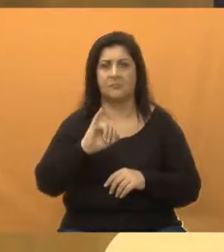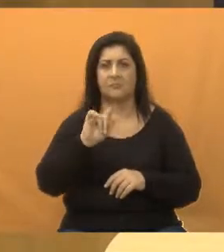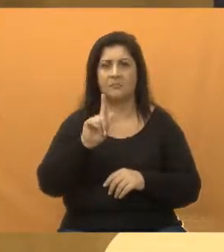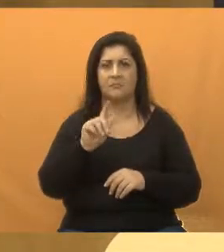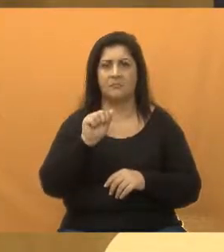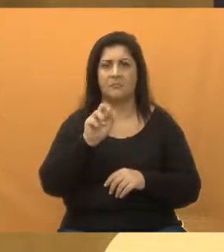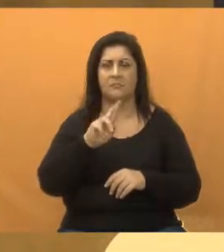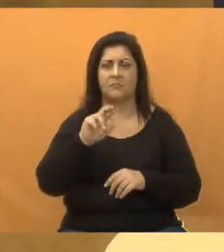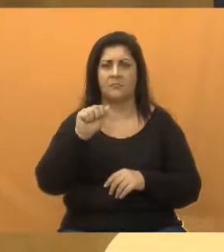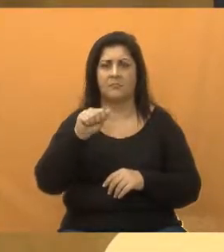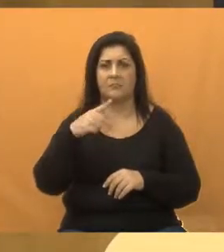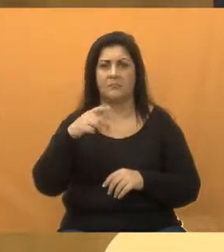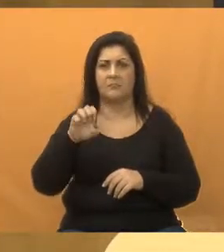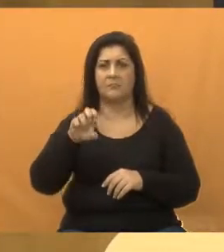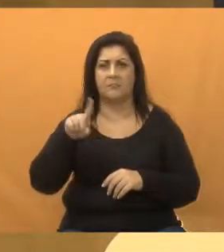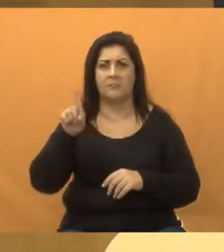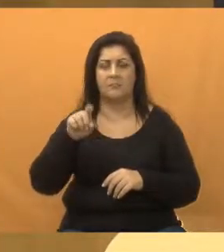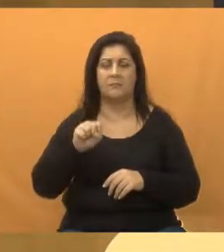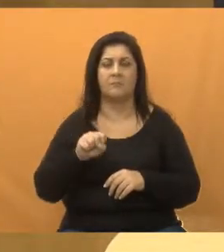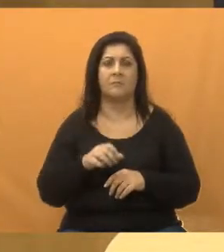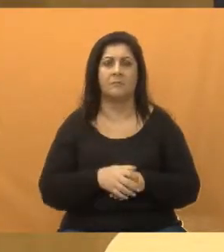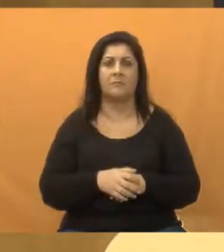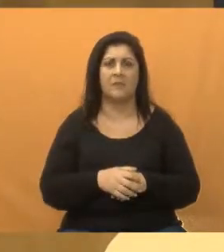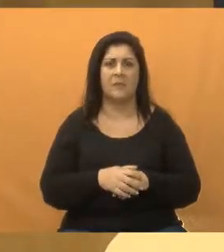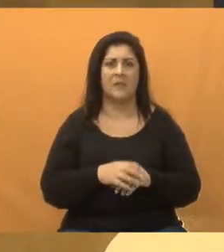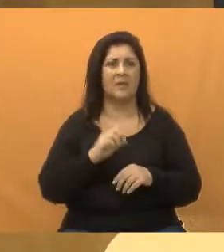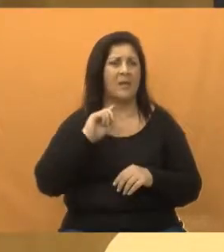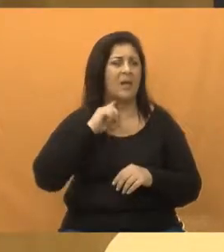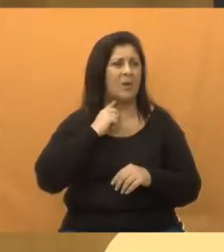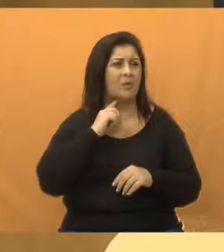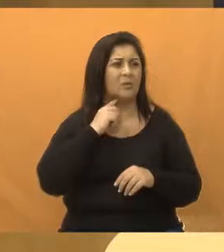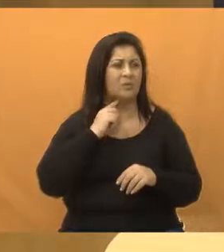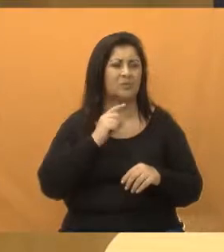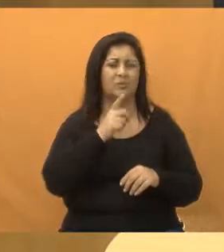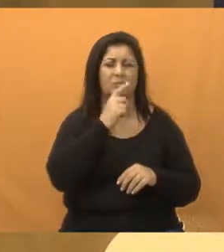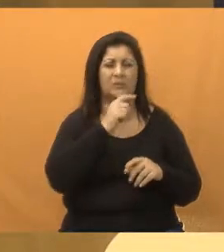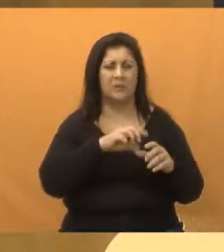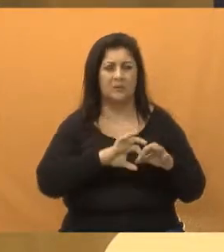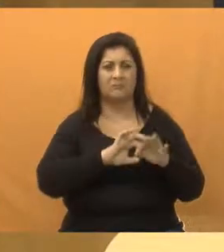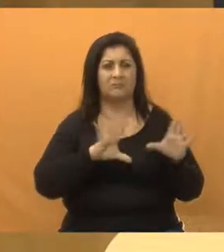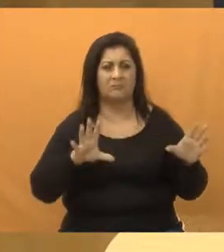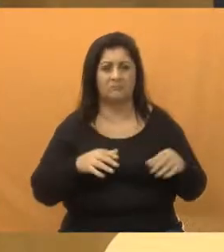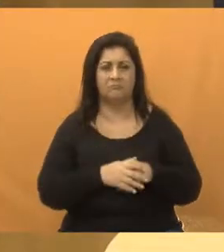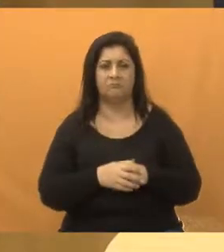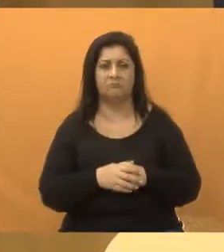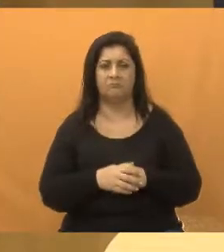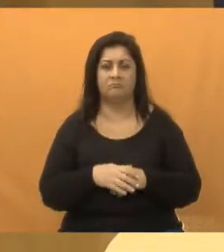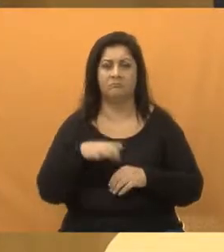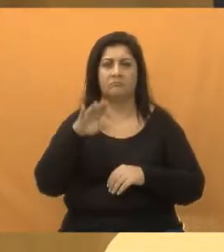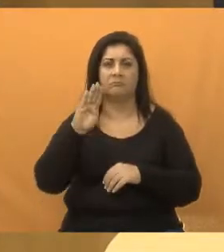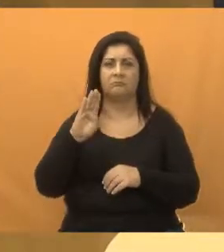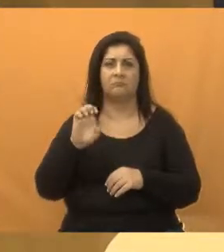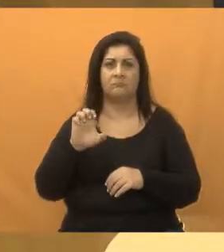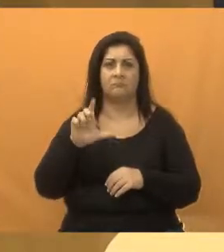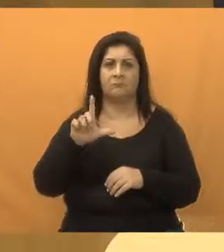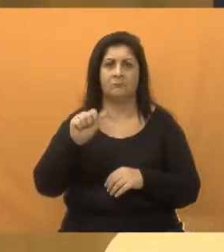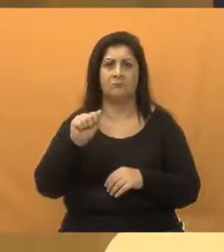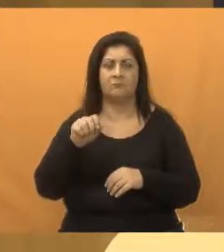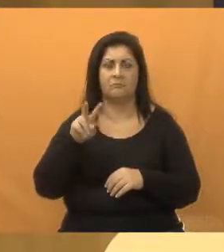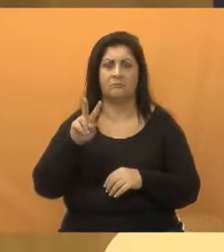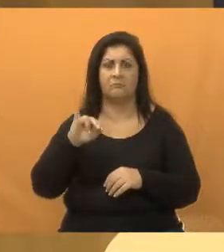Igarapés, esgoto, céu aberto. Jardim Bela Vista, esgoto, céu